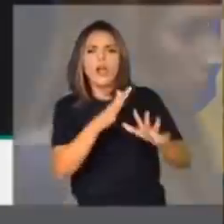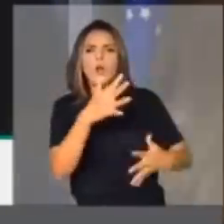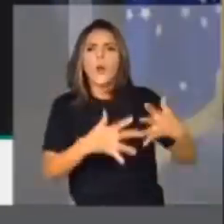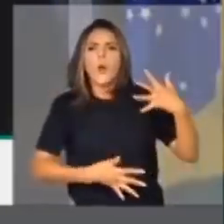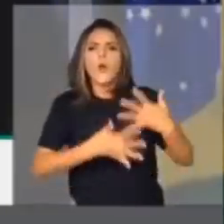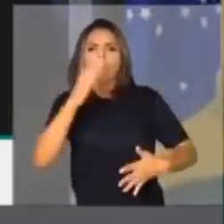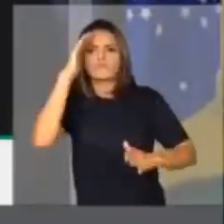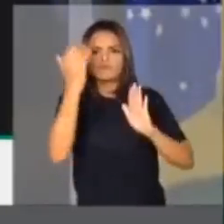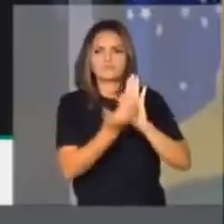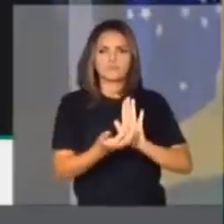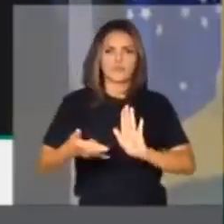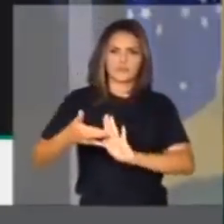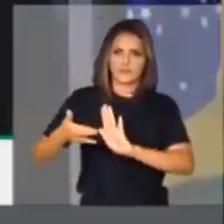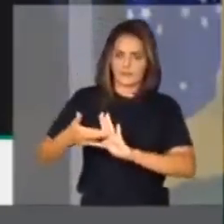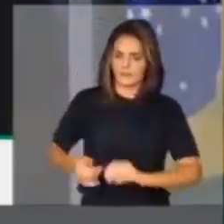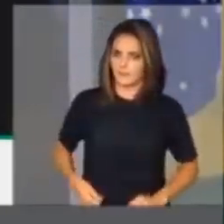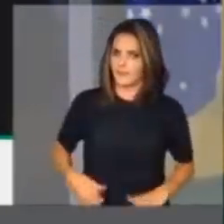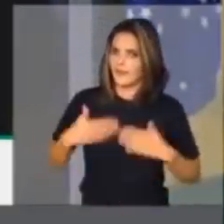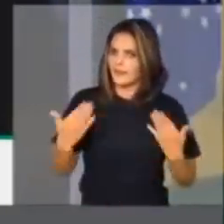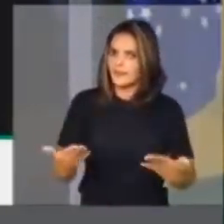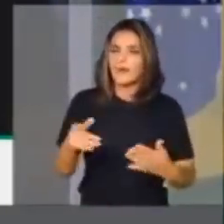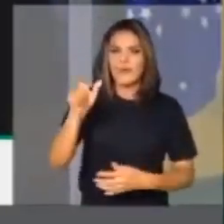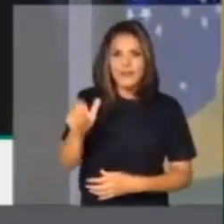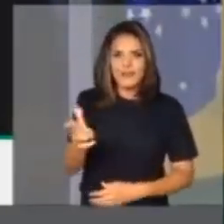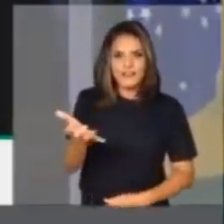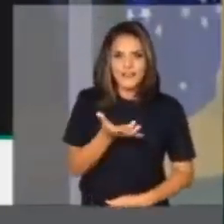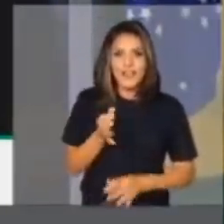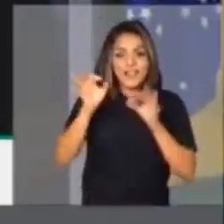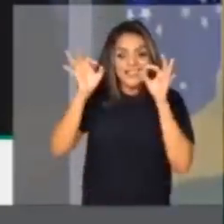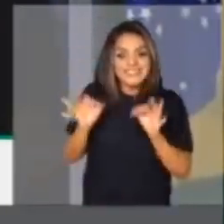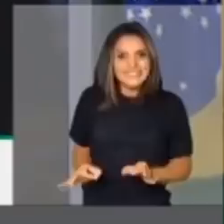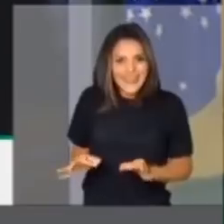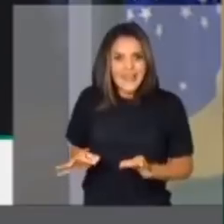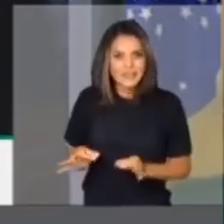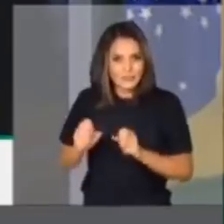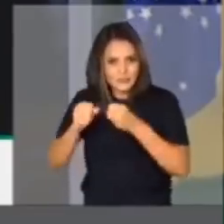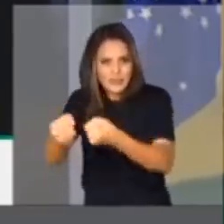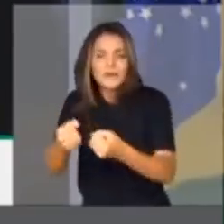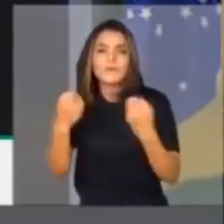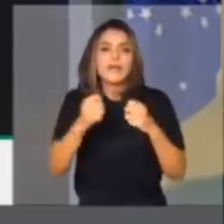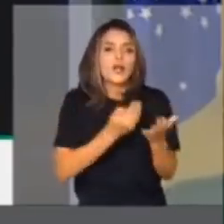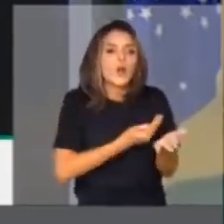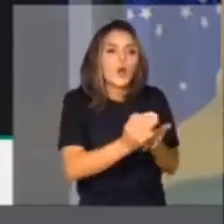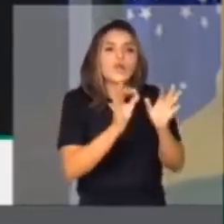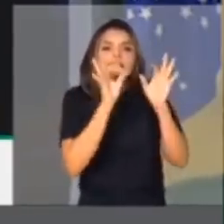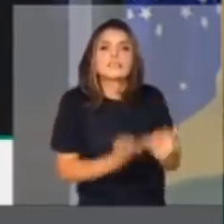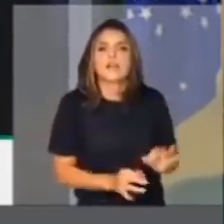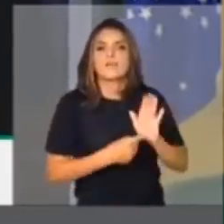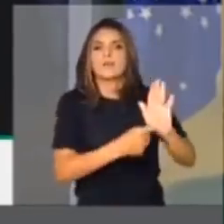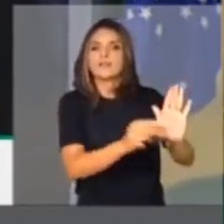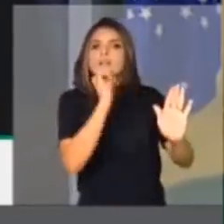o cumprimento do regimento interno dessa casa. Então, para defender o que é lícito, o que é ilícito, você precisa começar dando o